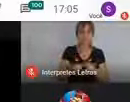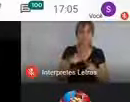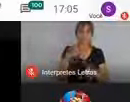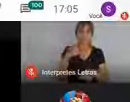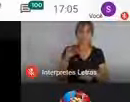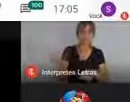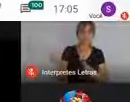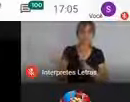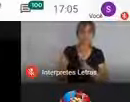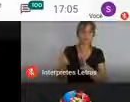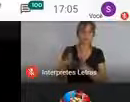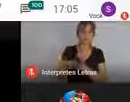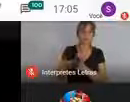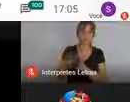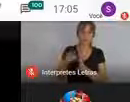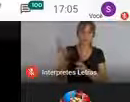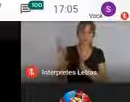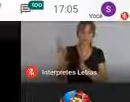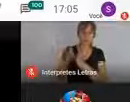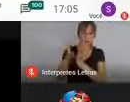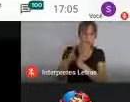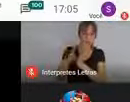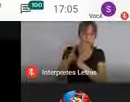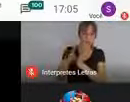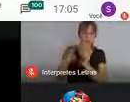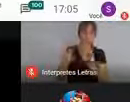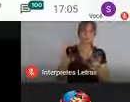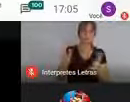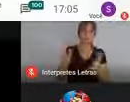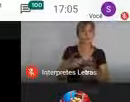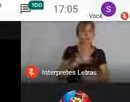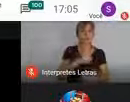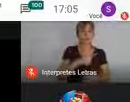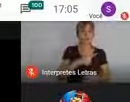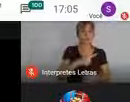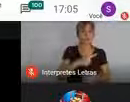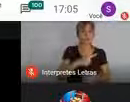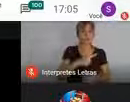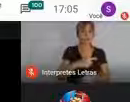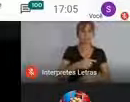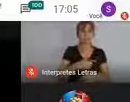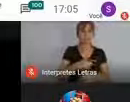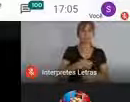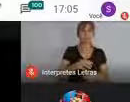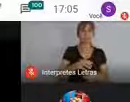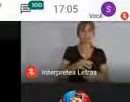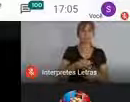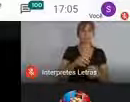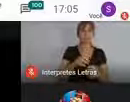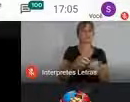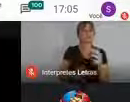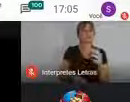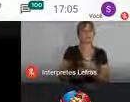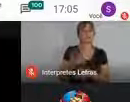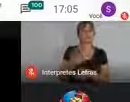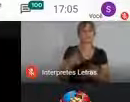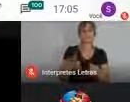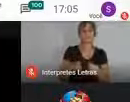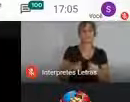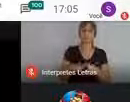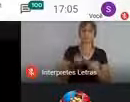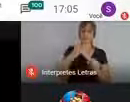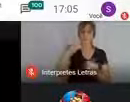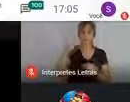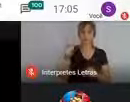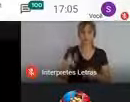e outras delas podem ter étimo de origem africana, especialmente as línguas